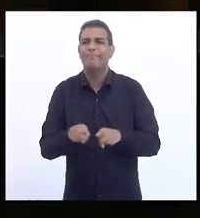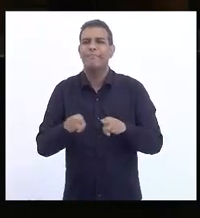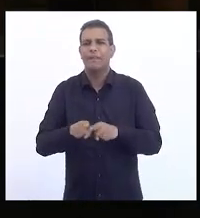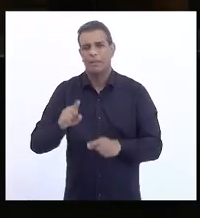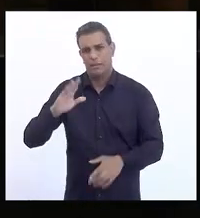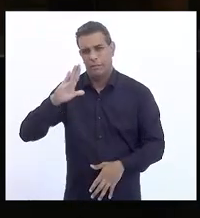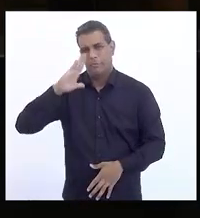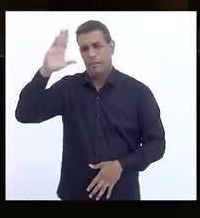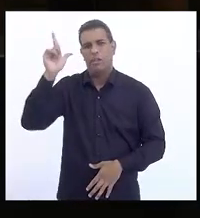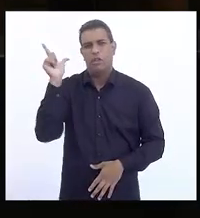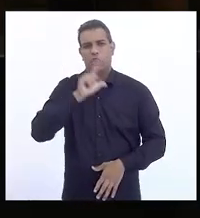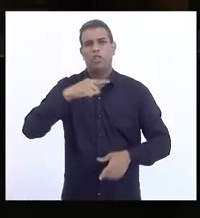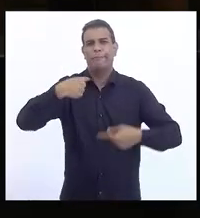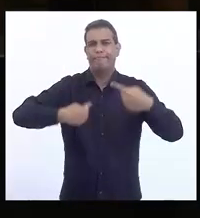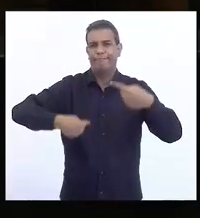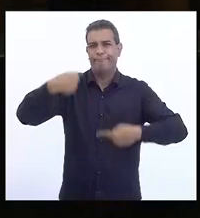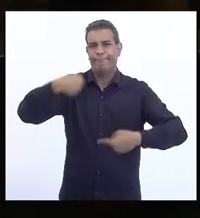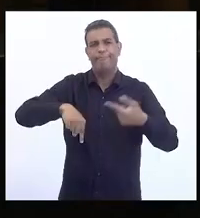com planejamento,